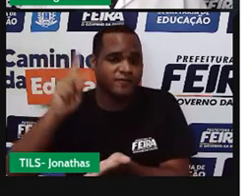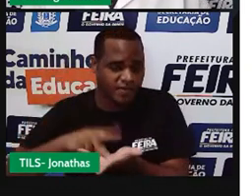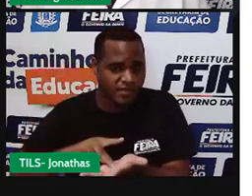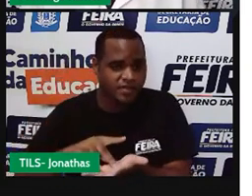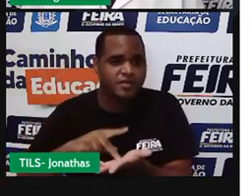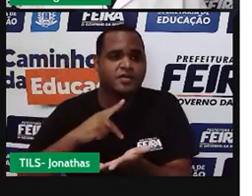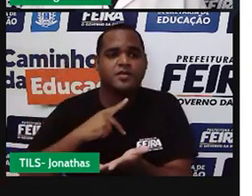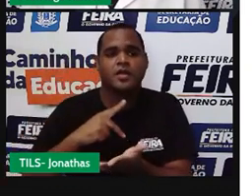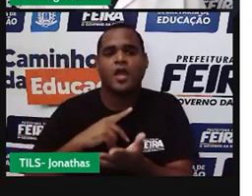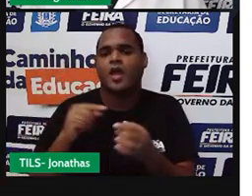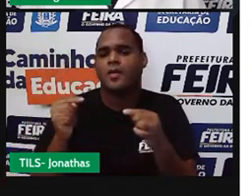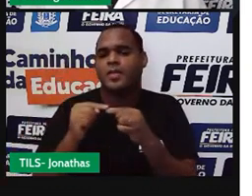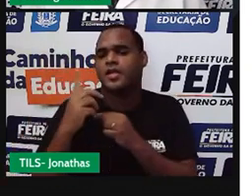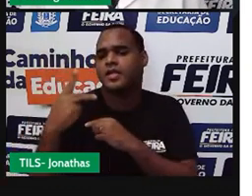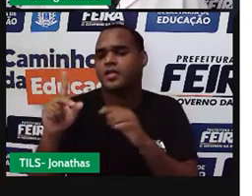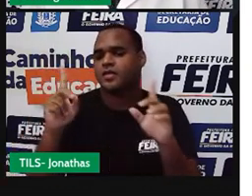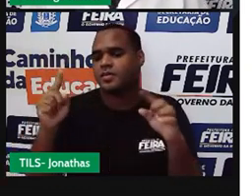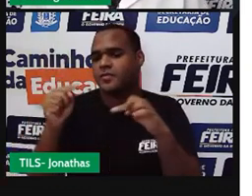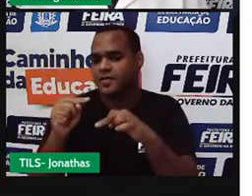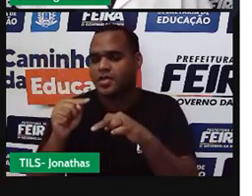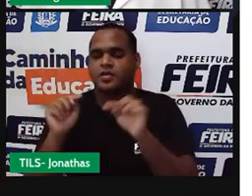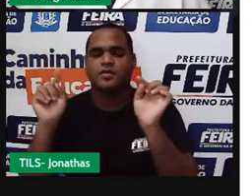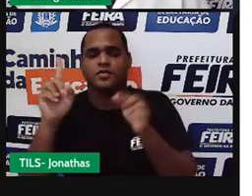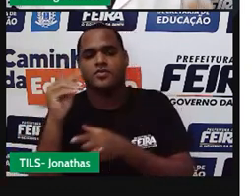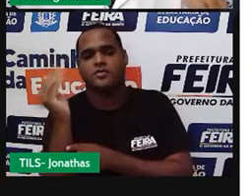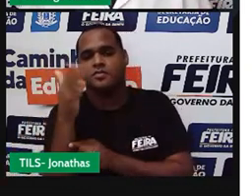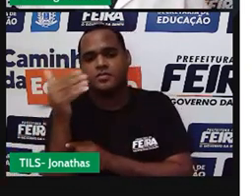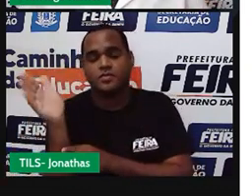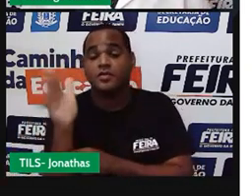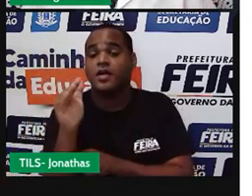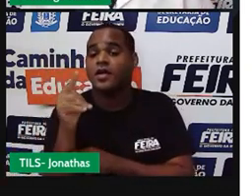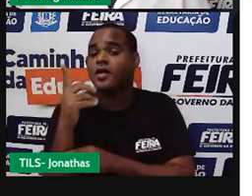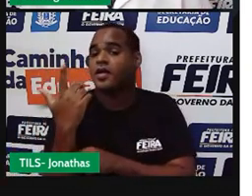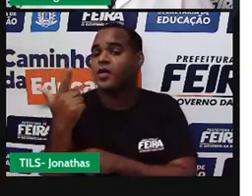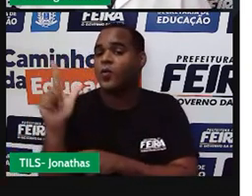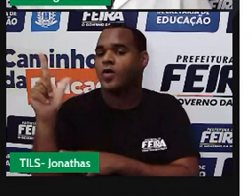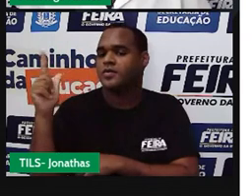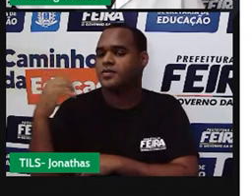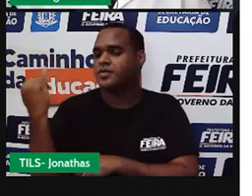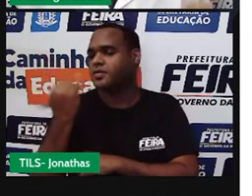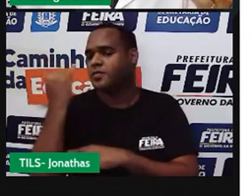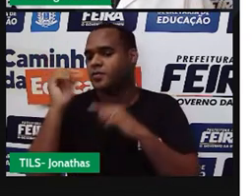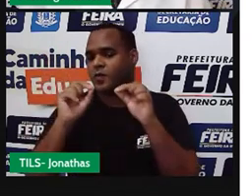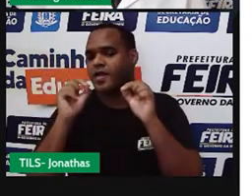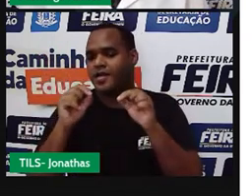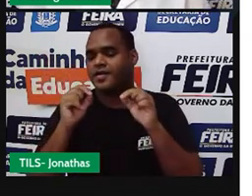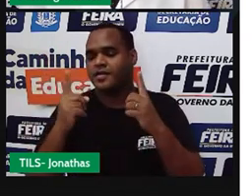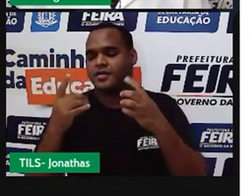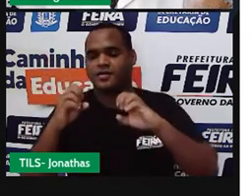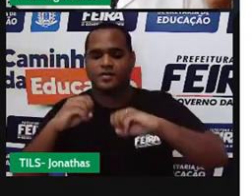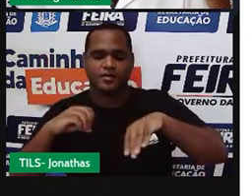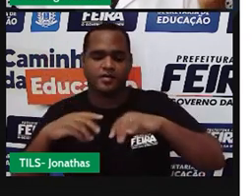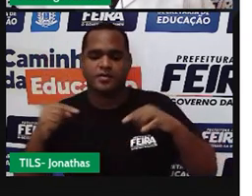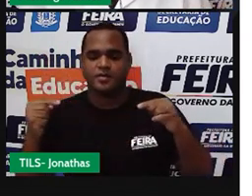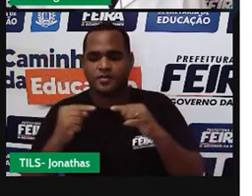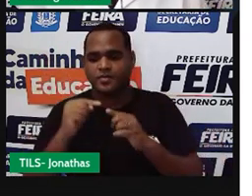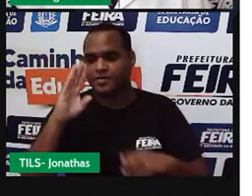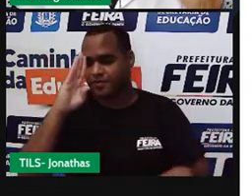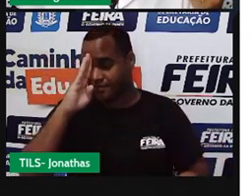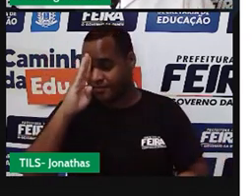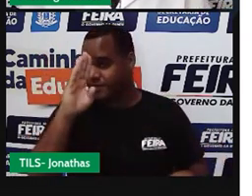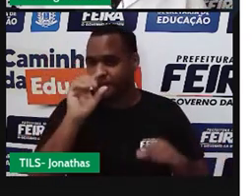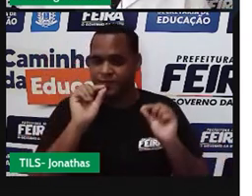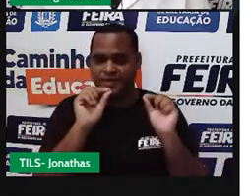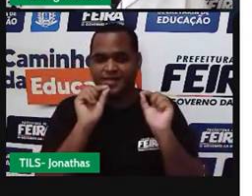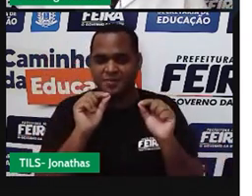a depender do tamanho da bandeira certo e o outro objetivo da nossa aula de terminar né O quê que